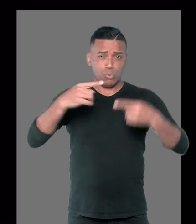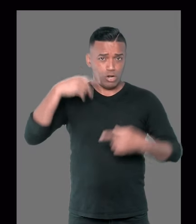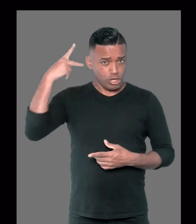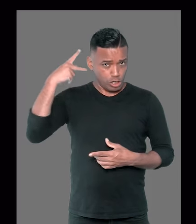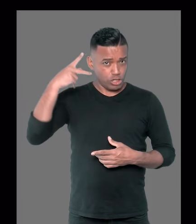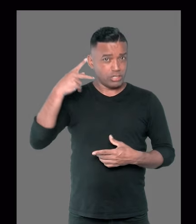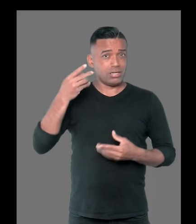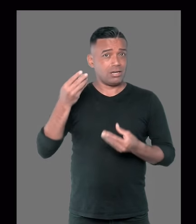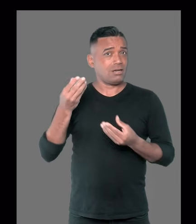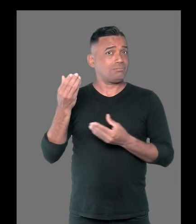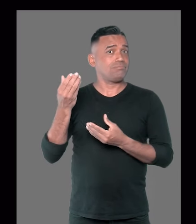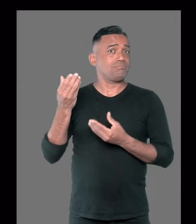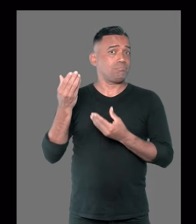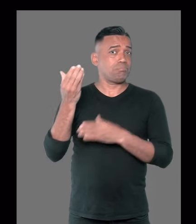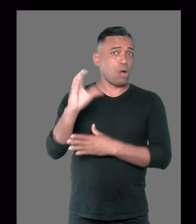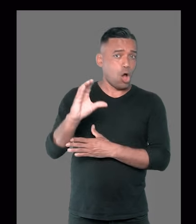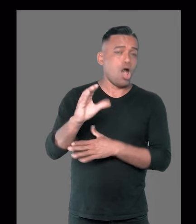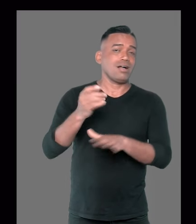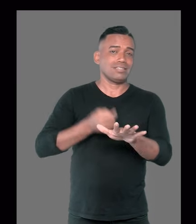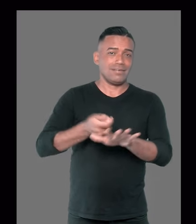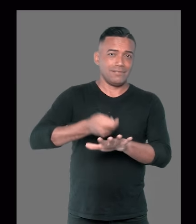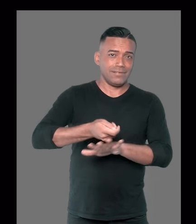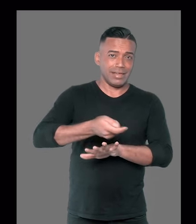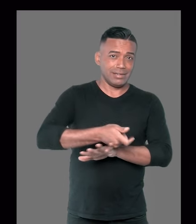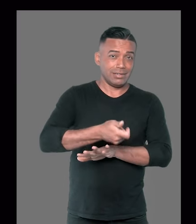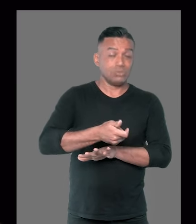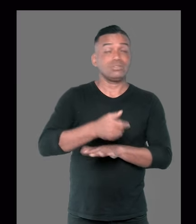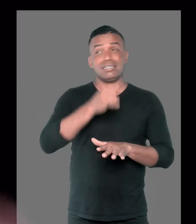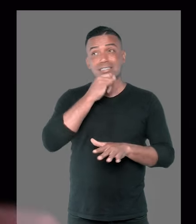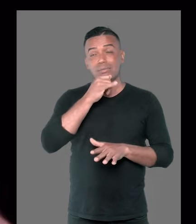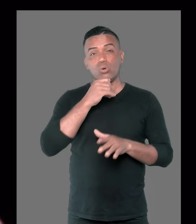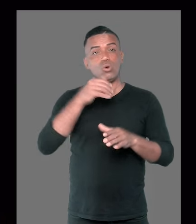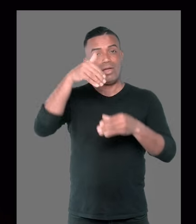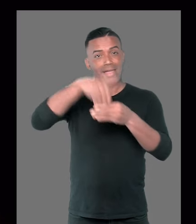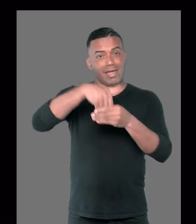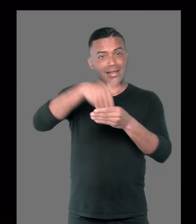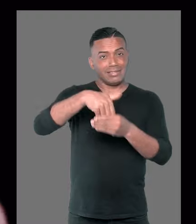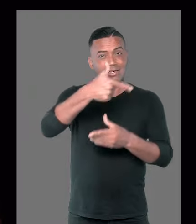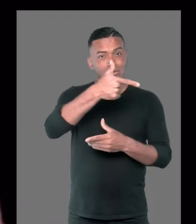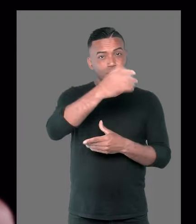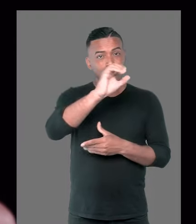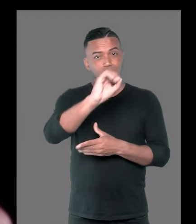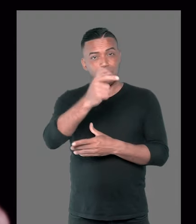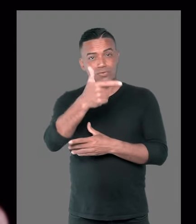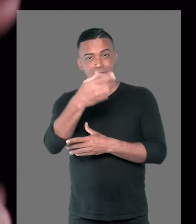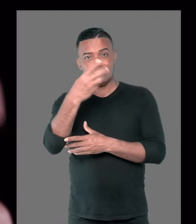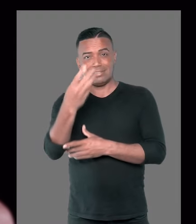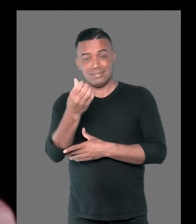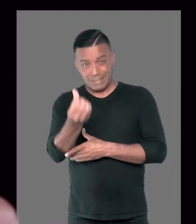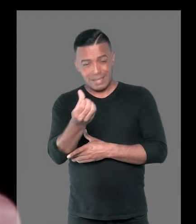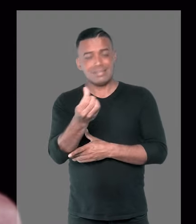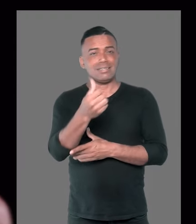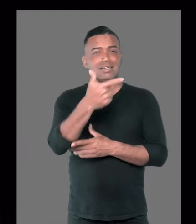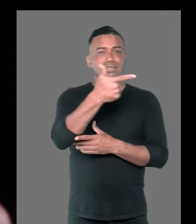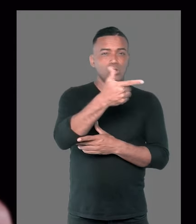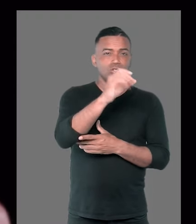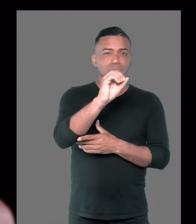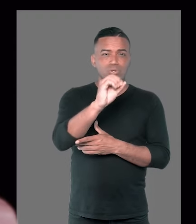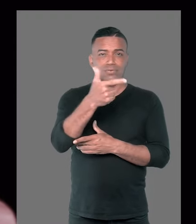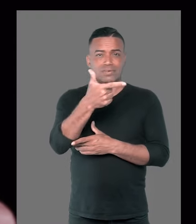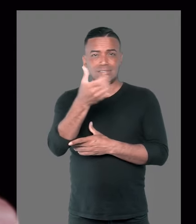vai ter um grande laboratório disso nessas eleições do Brasil agora em 2026 E aí sim o livro trata disso não como